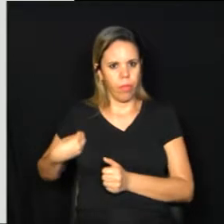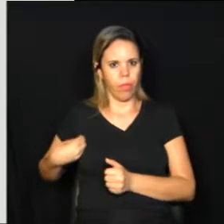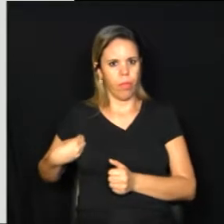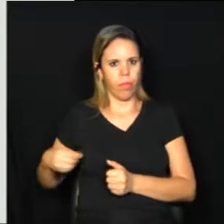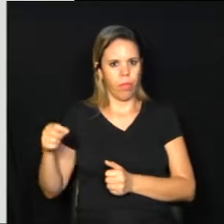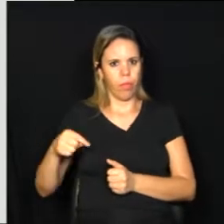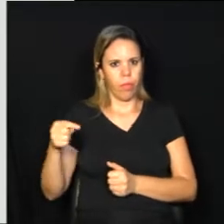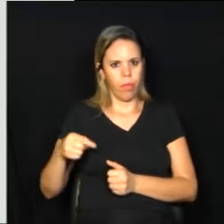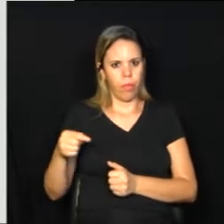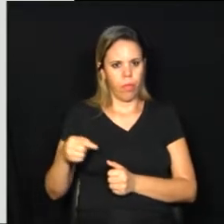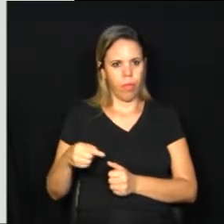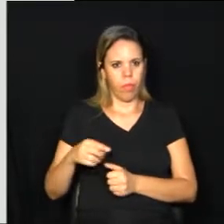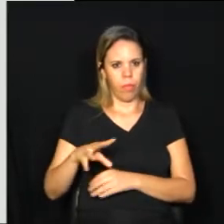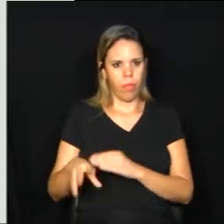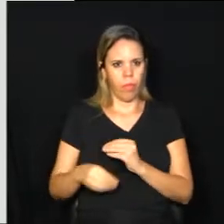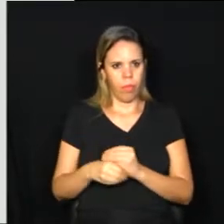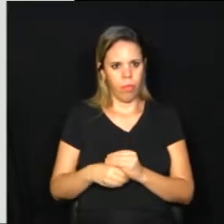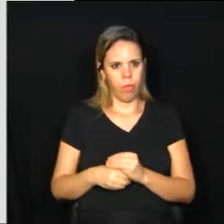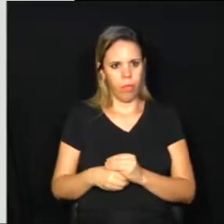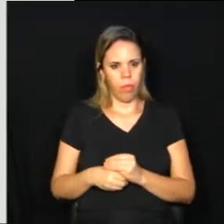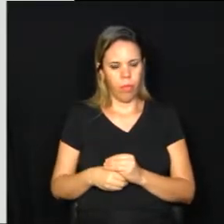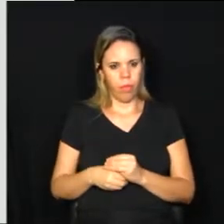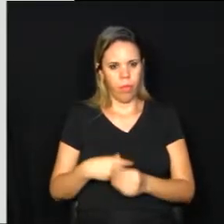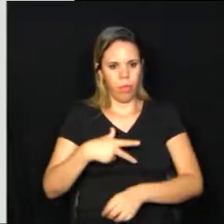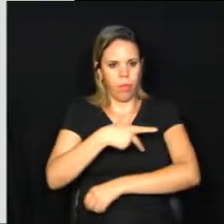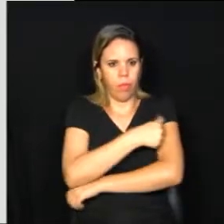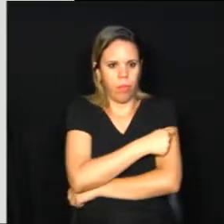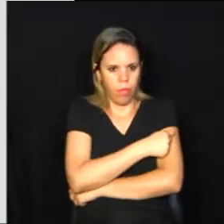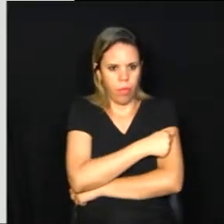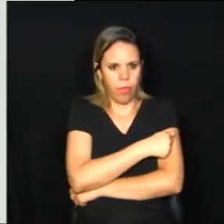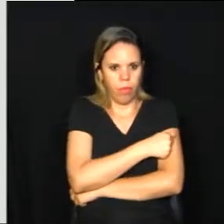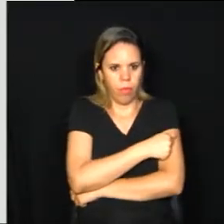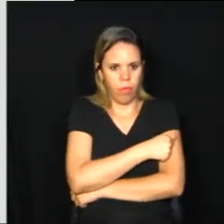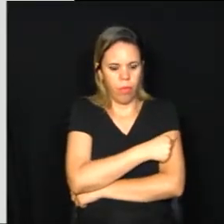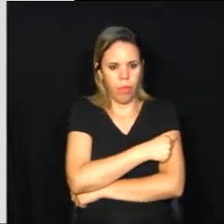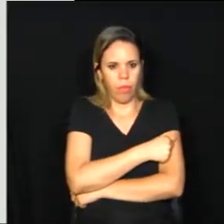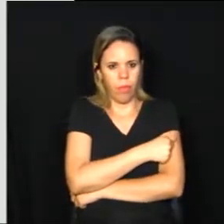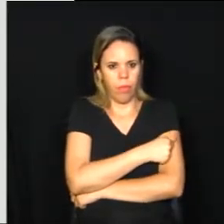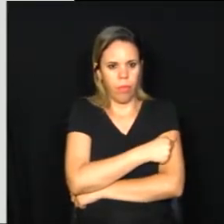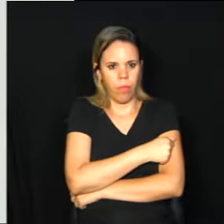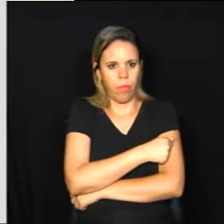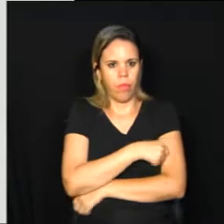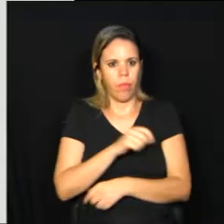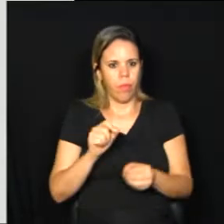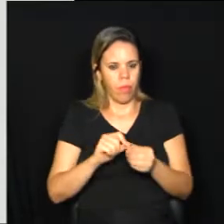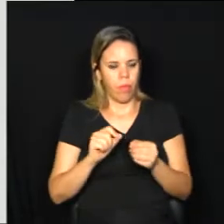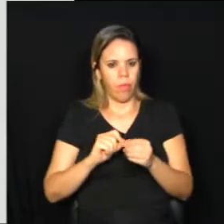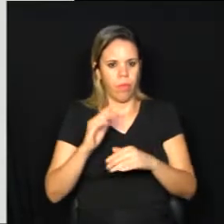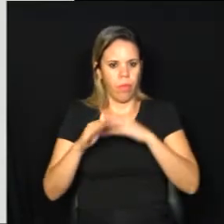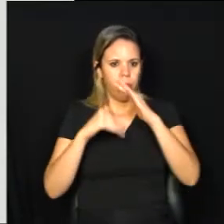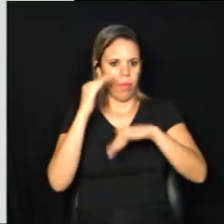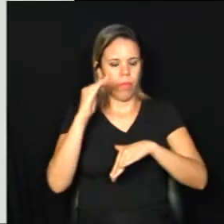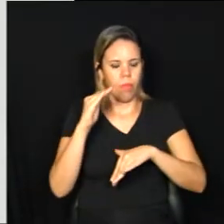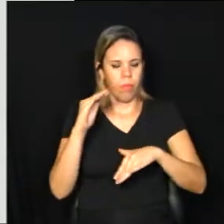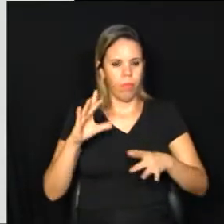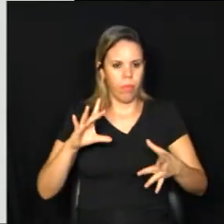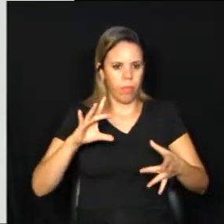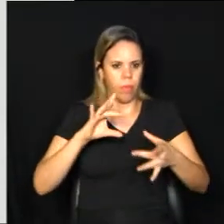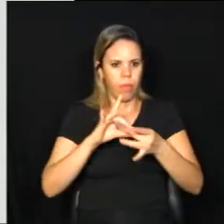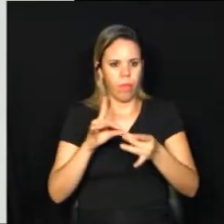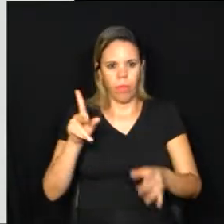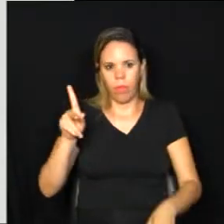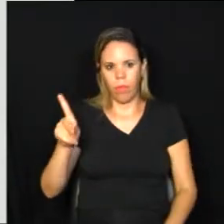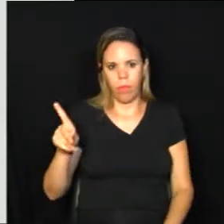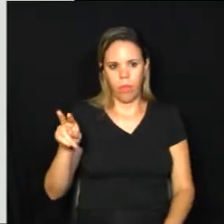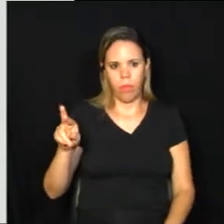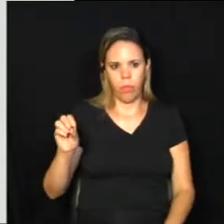esta atualização. Então, esse vacinômetro, nessa ferramenta digital que foi desenvolvida em parceria com a Prodesp e